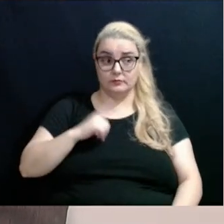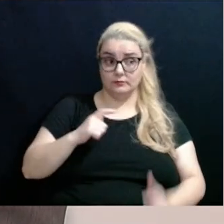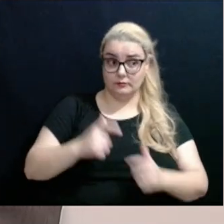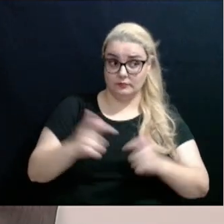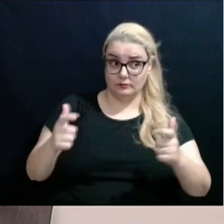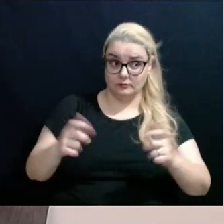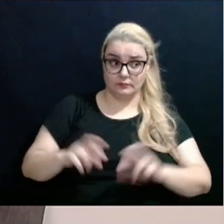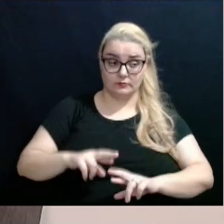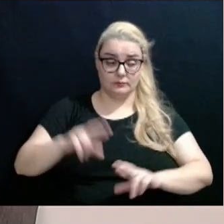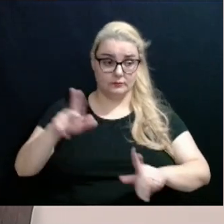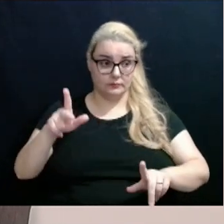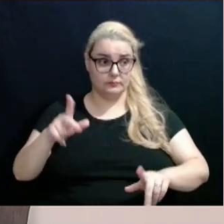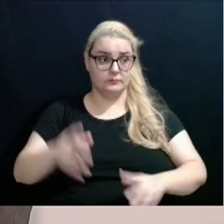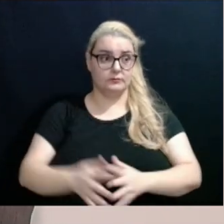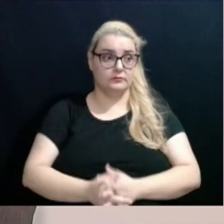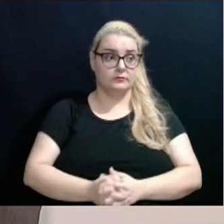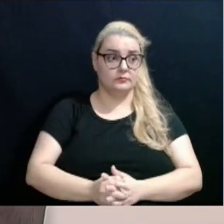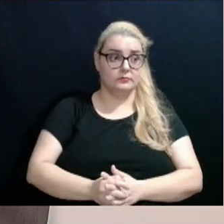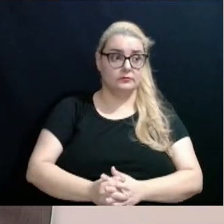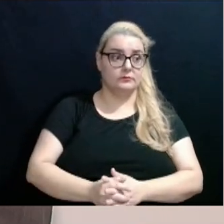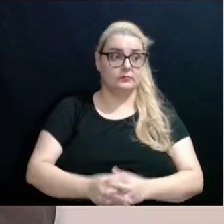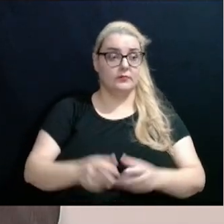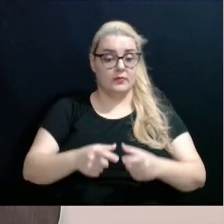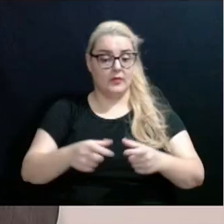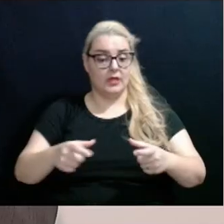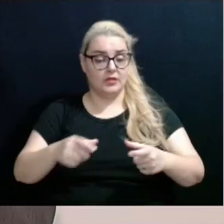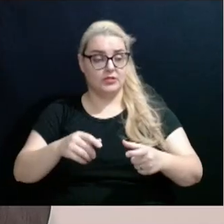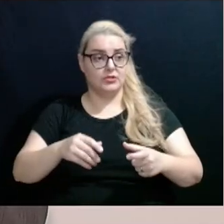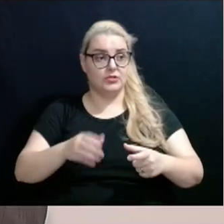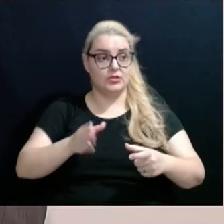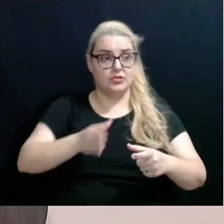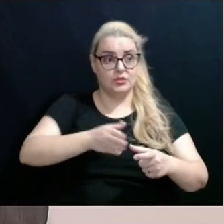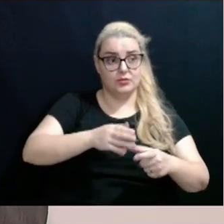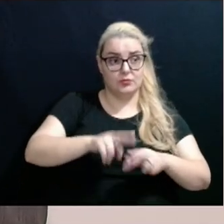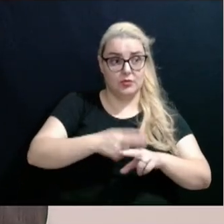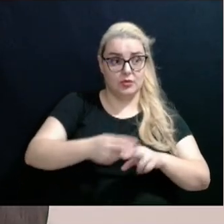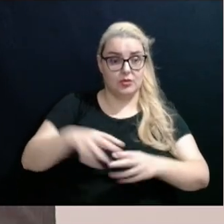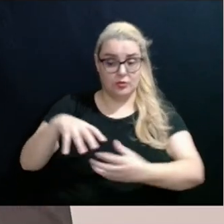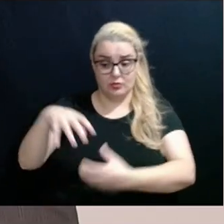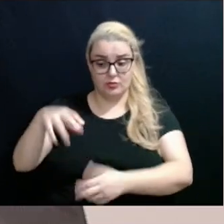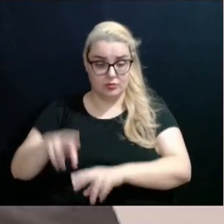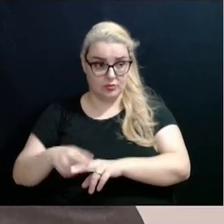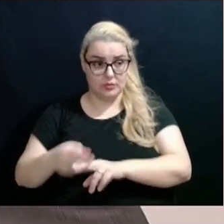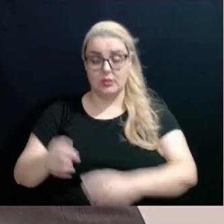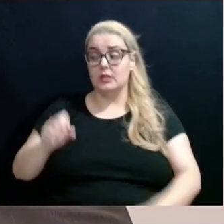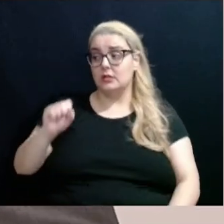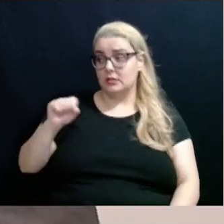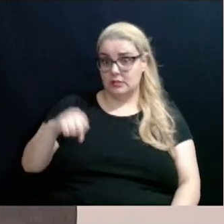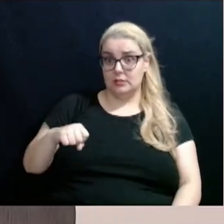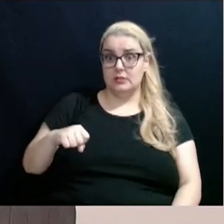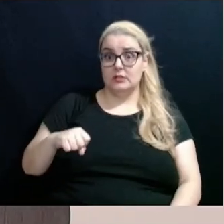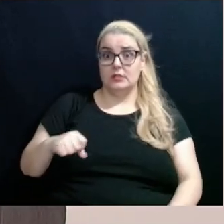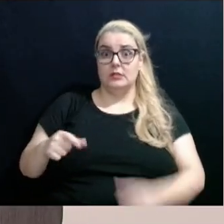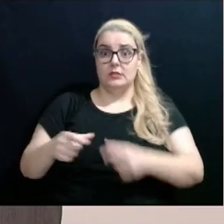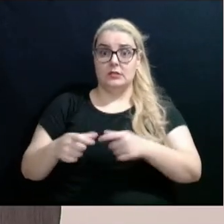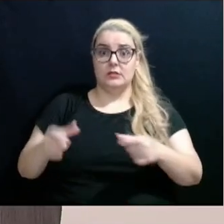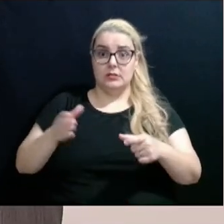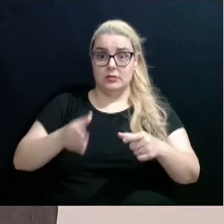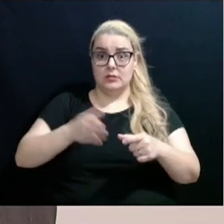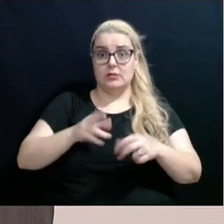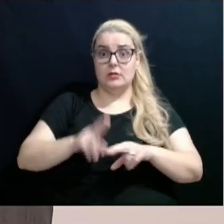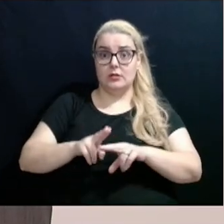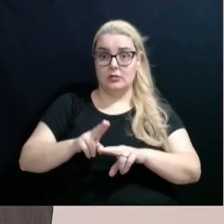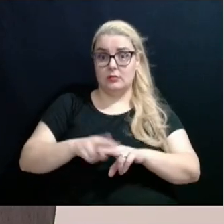diferença de barra e também dos ovos? Sim. Via de regra, as barras, como elas são produzidas para